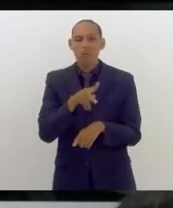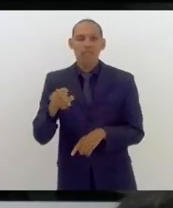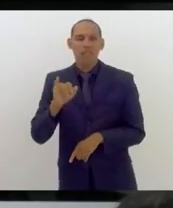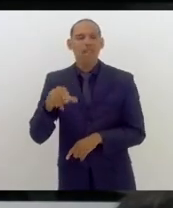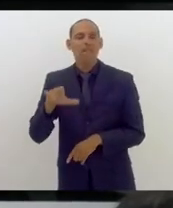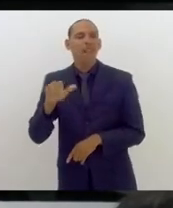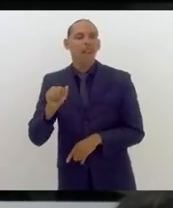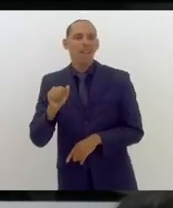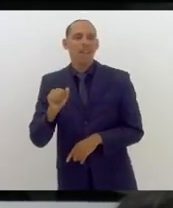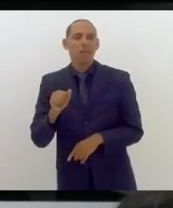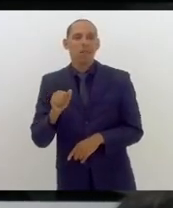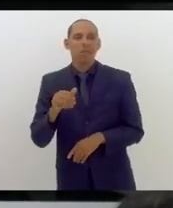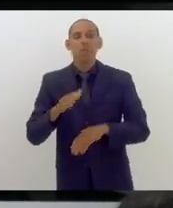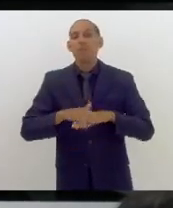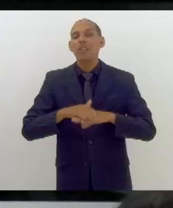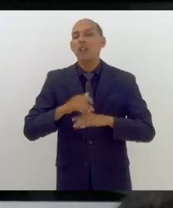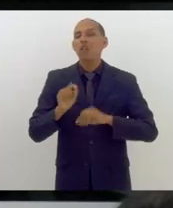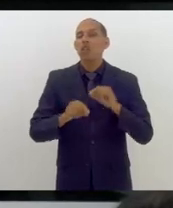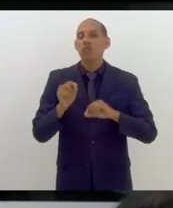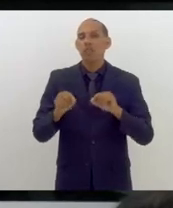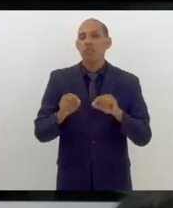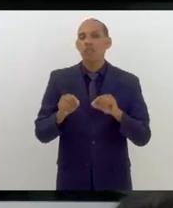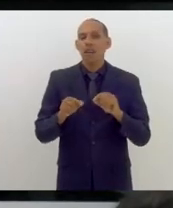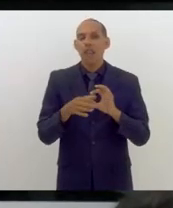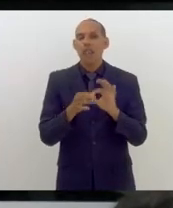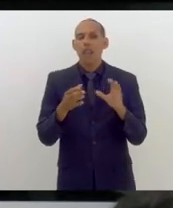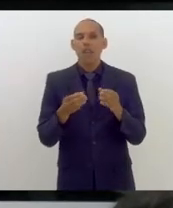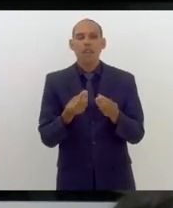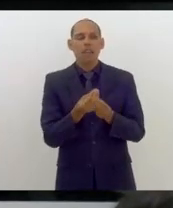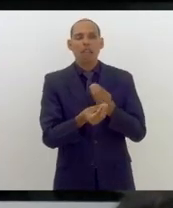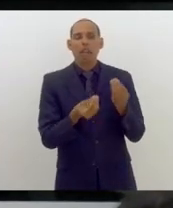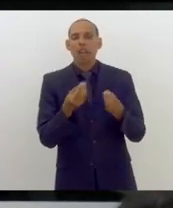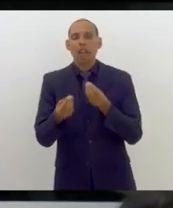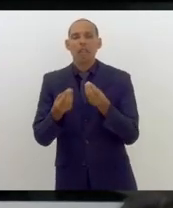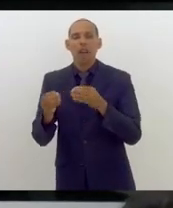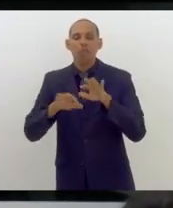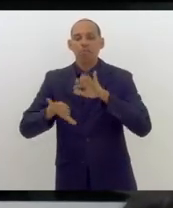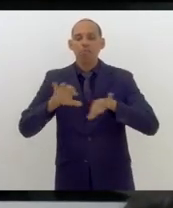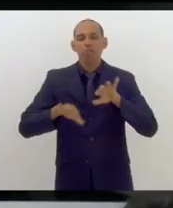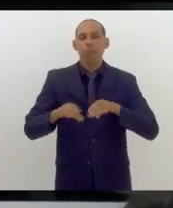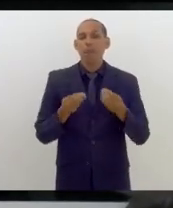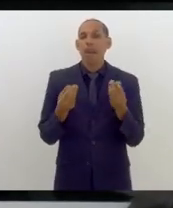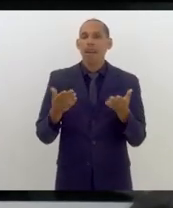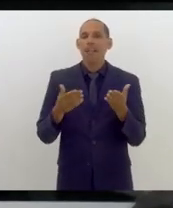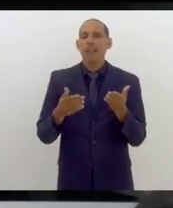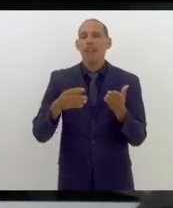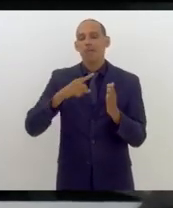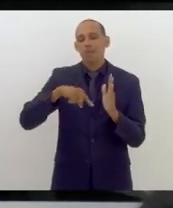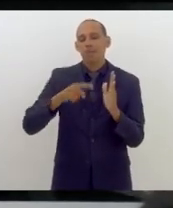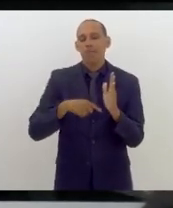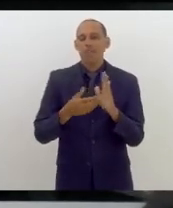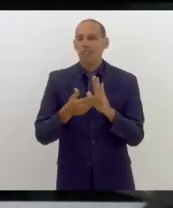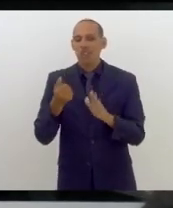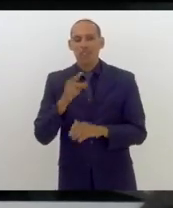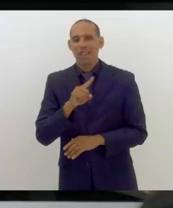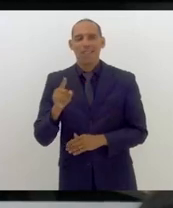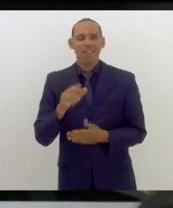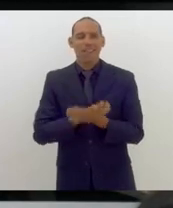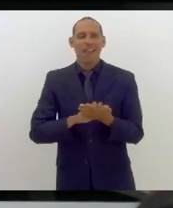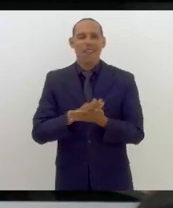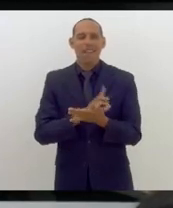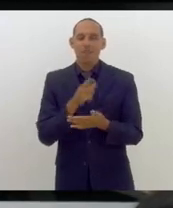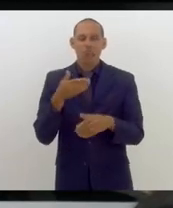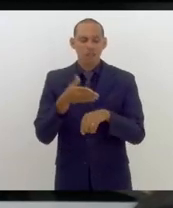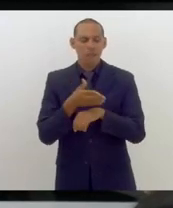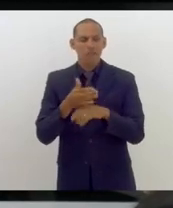fatiou fateou as licenças para que elas não fossem caçadas né Nós entramos participamos